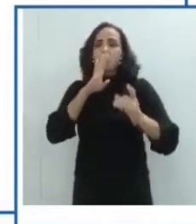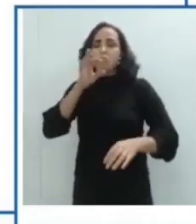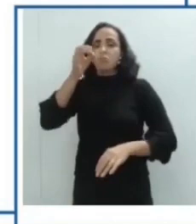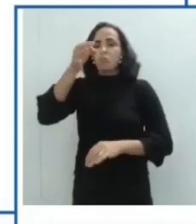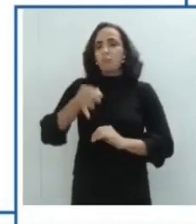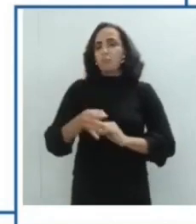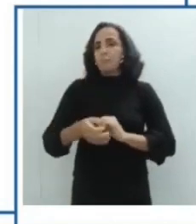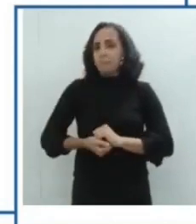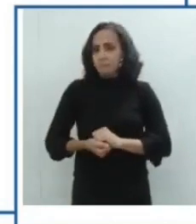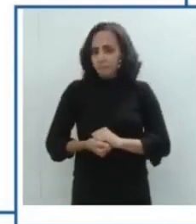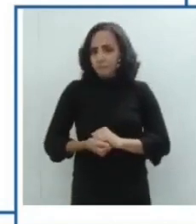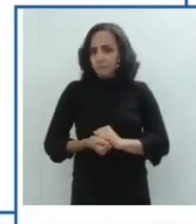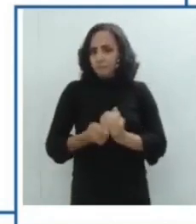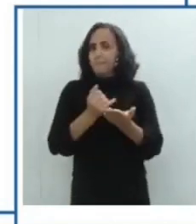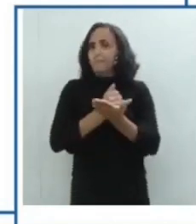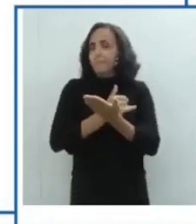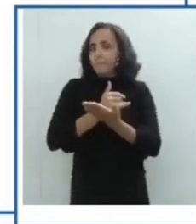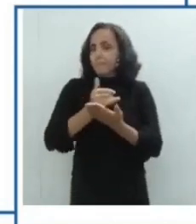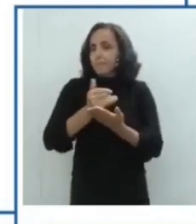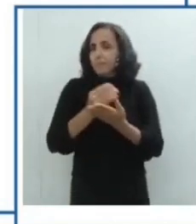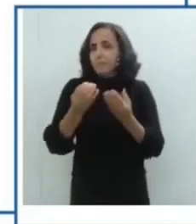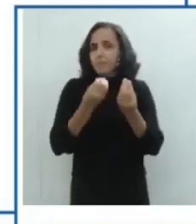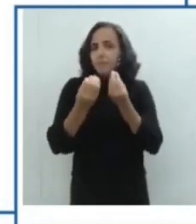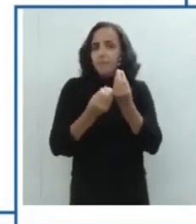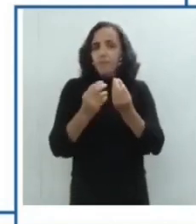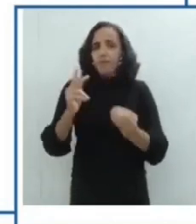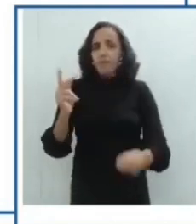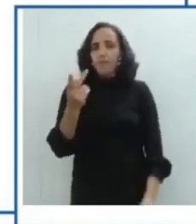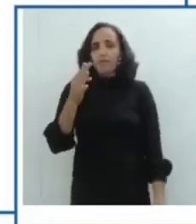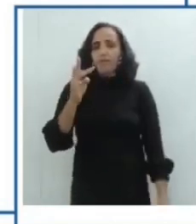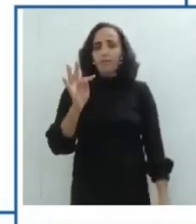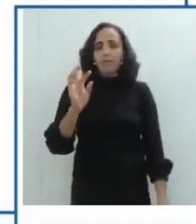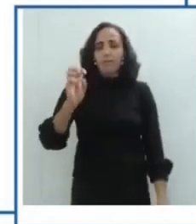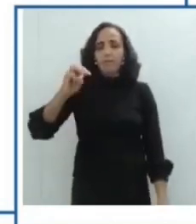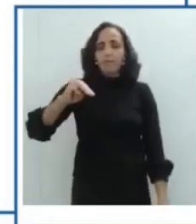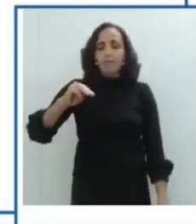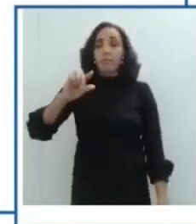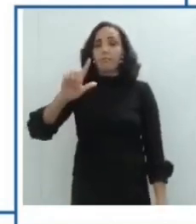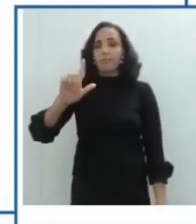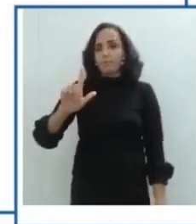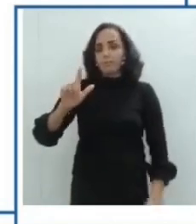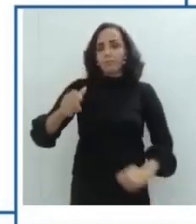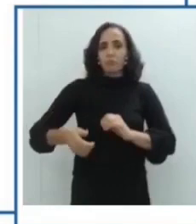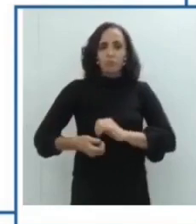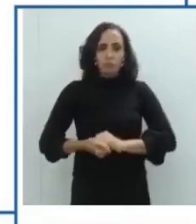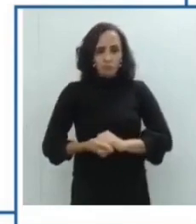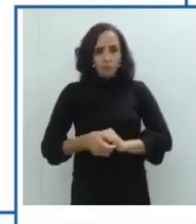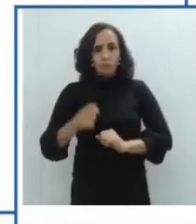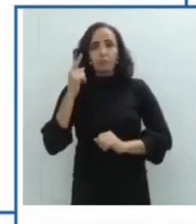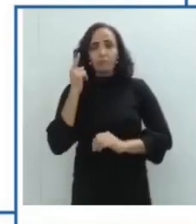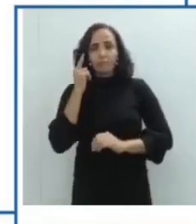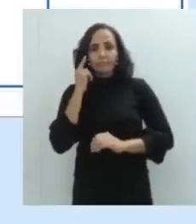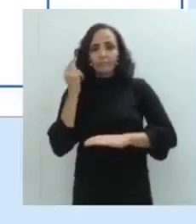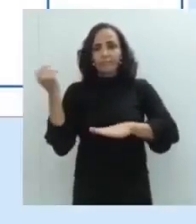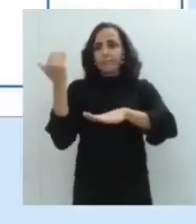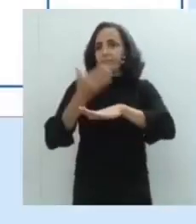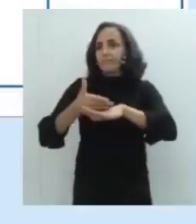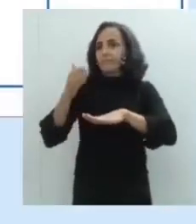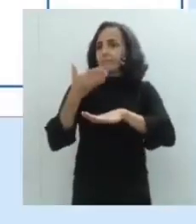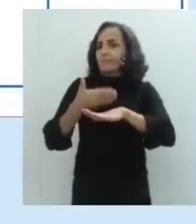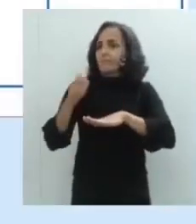tá? Que inicialmente é em HTML. A gente vai ver no script, na parte prática, que quando a